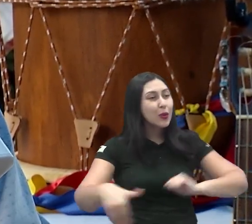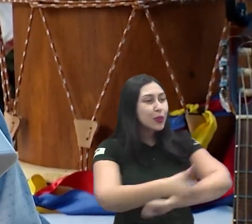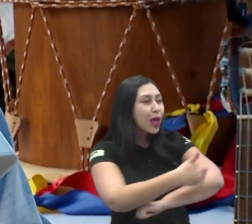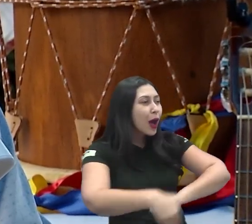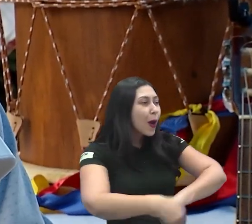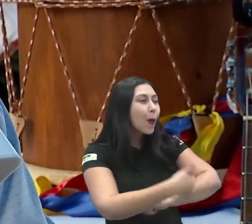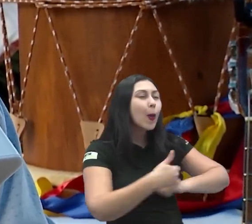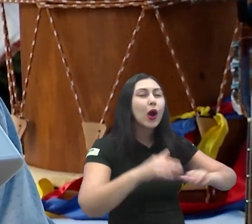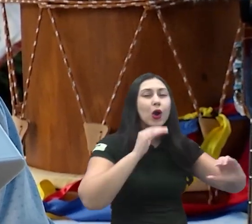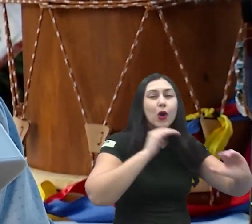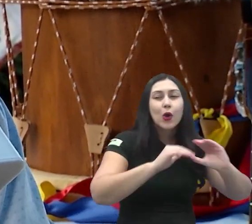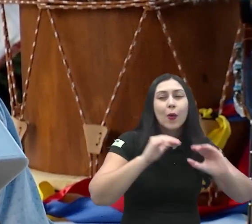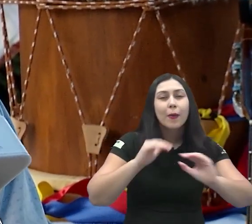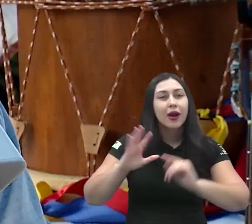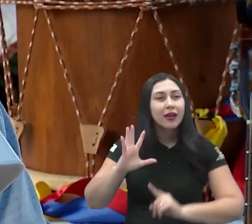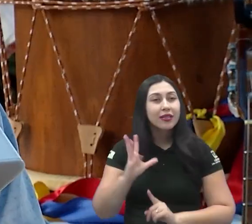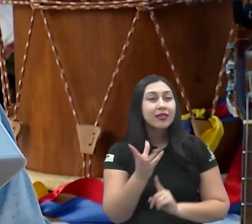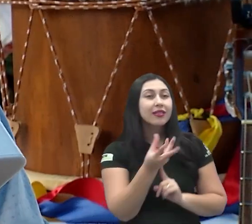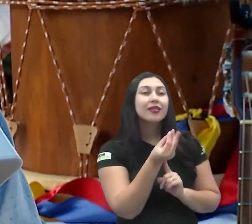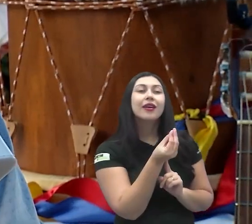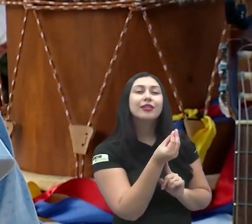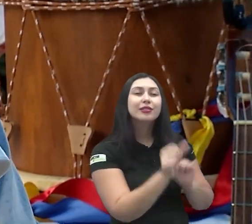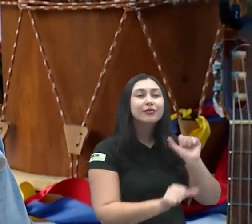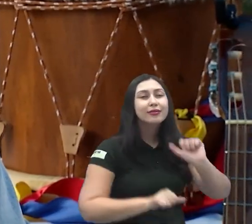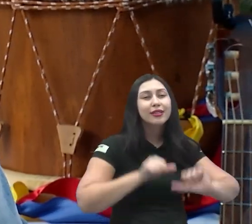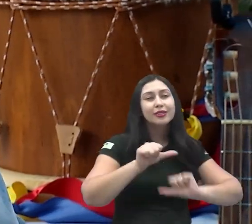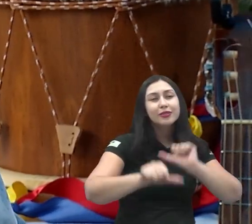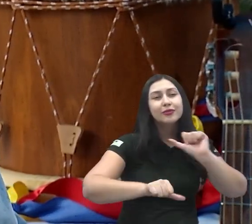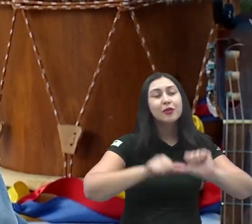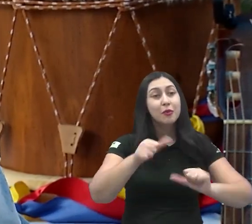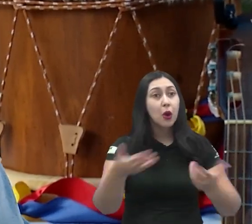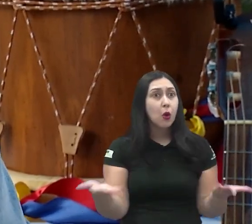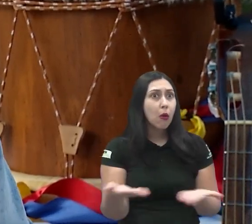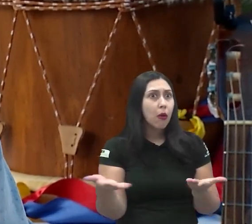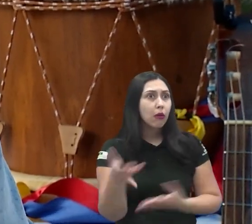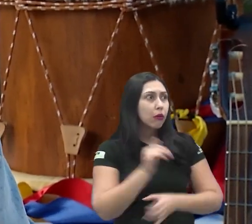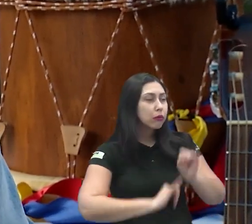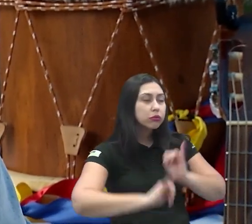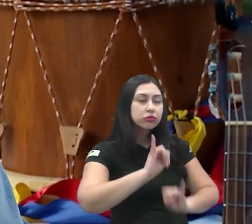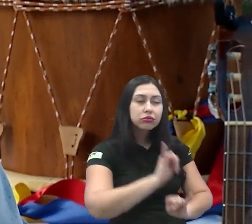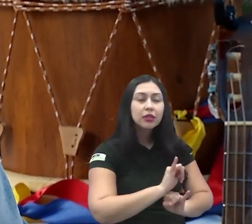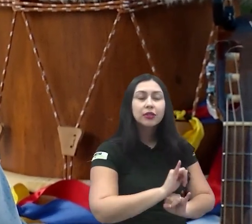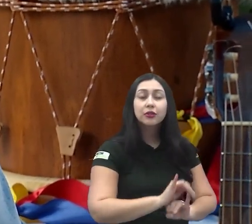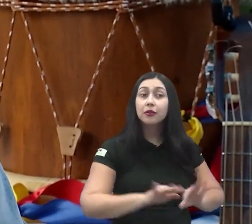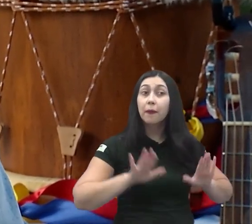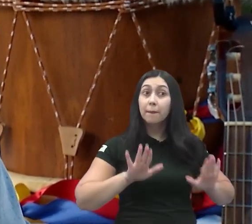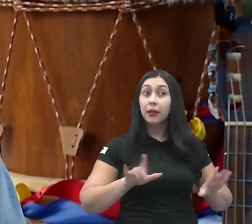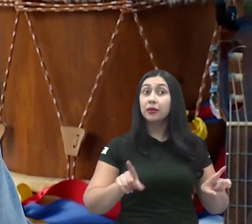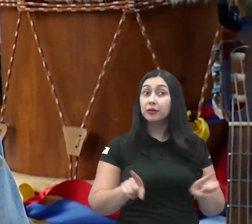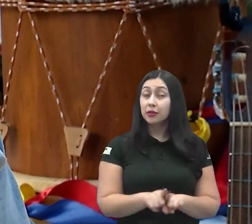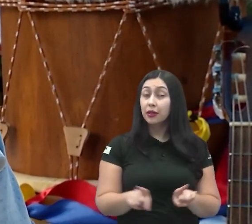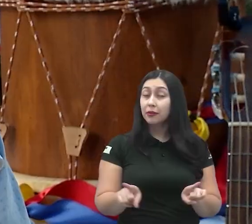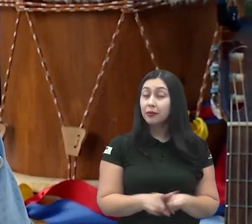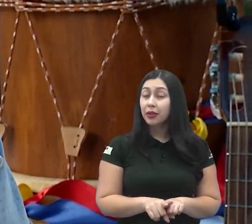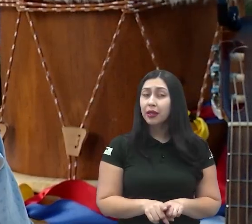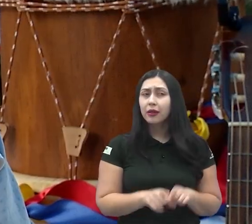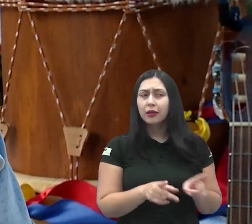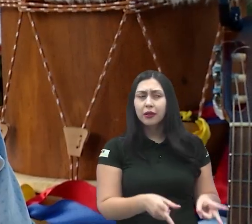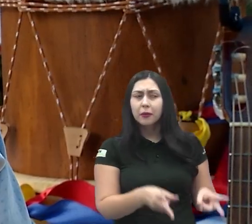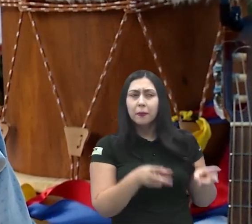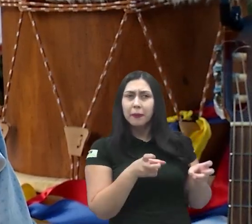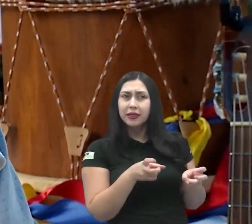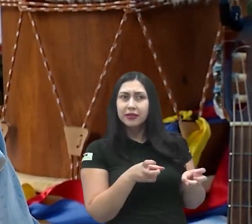comunicação, a cultura urbana, que é essa que vem através dessa transformação digital, né? Mas